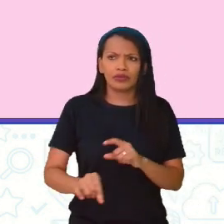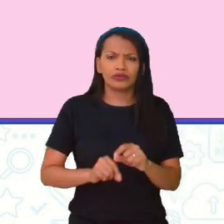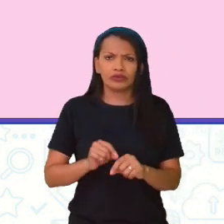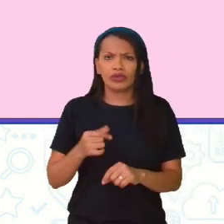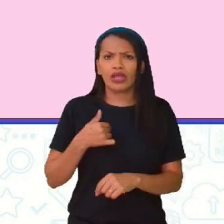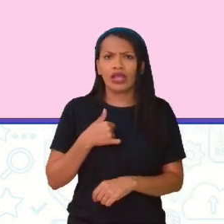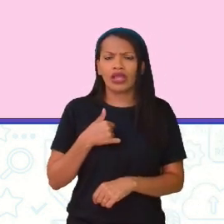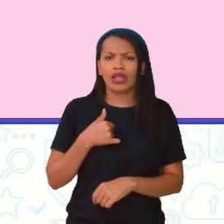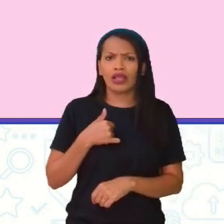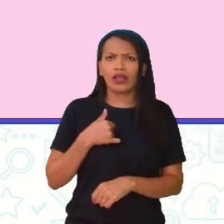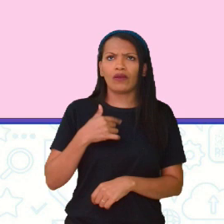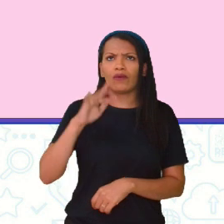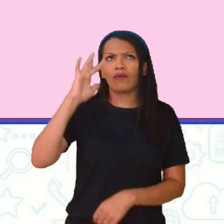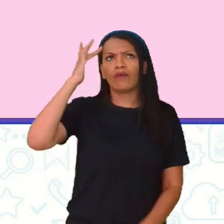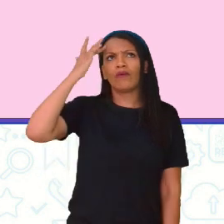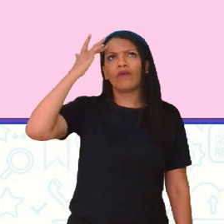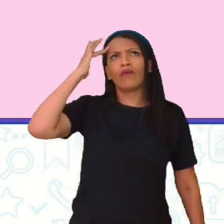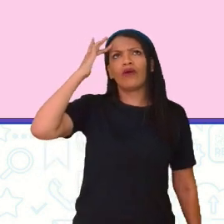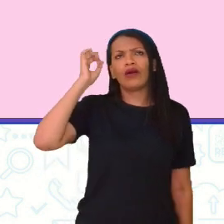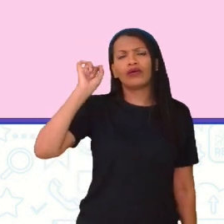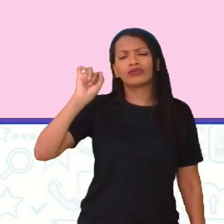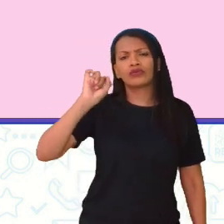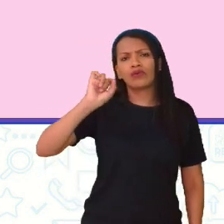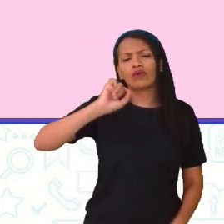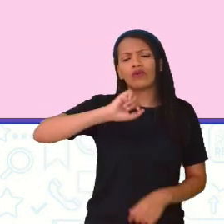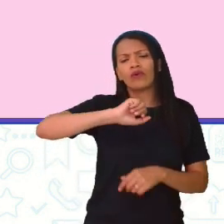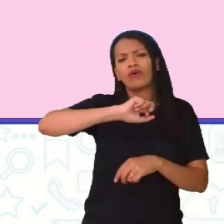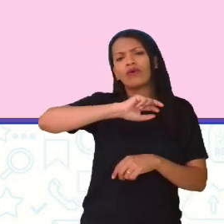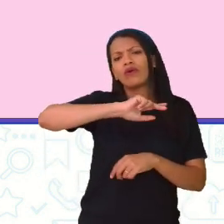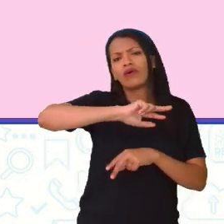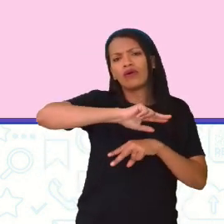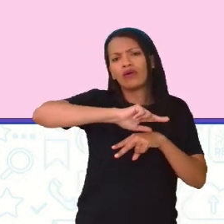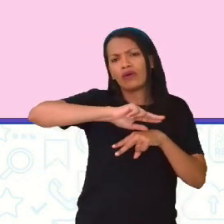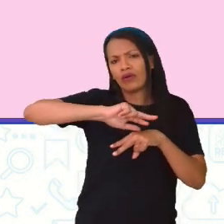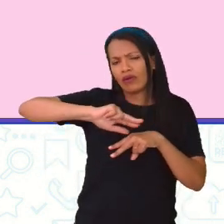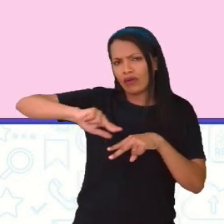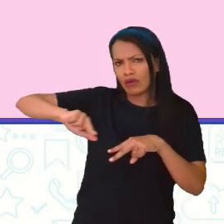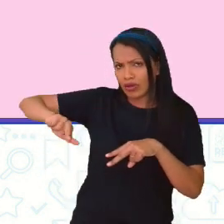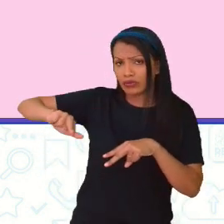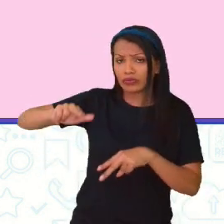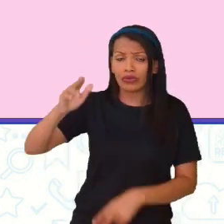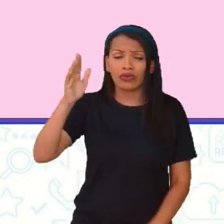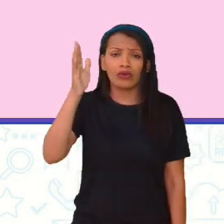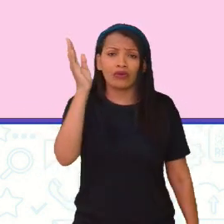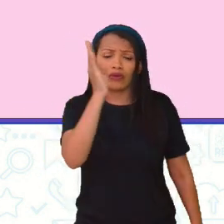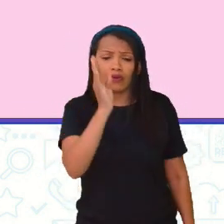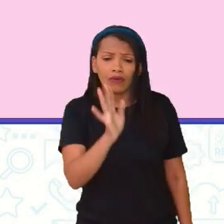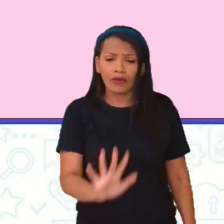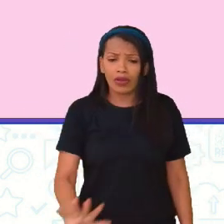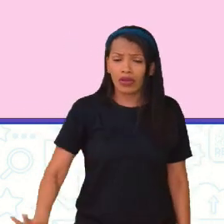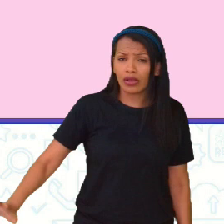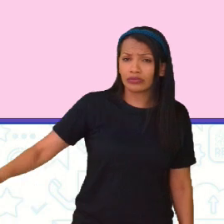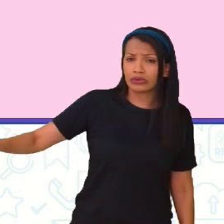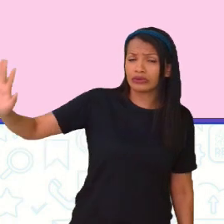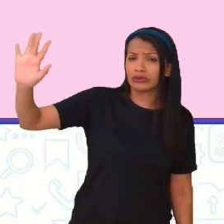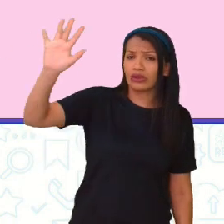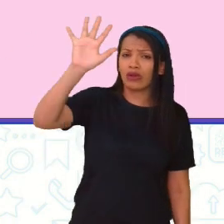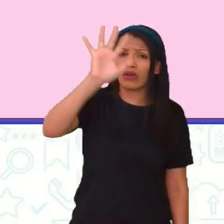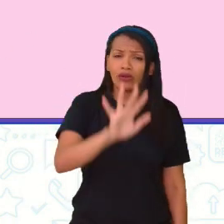Eu, sinceramente, acho a diversidade do Brasil, em todas as